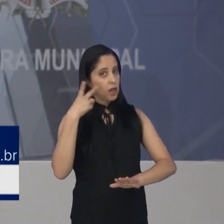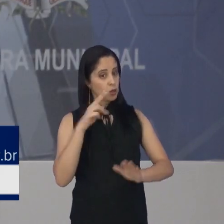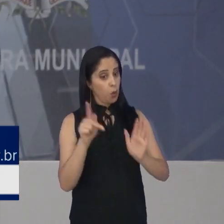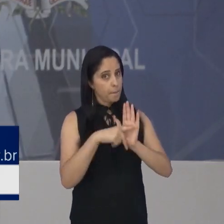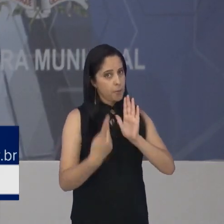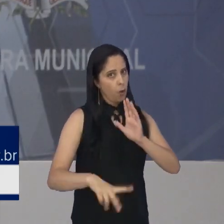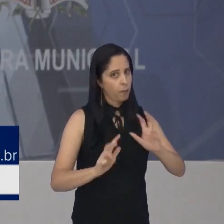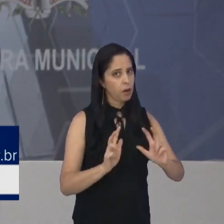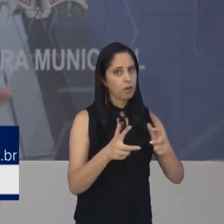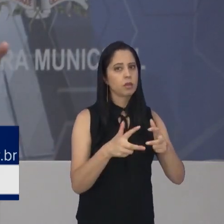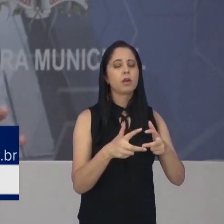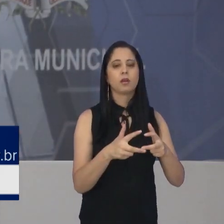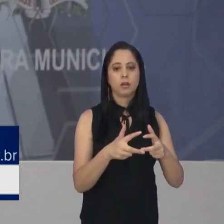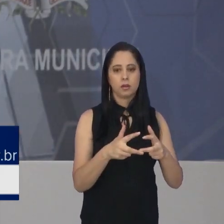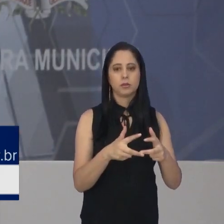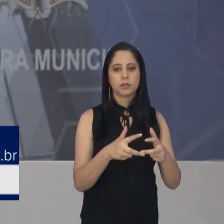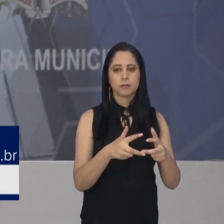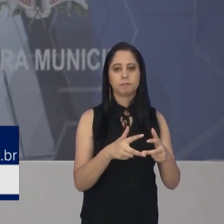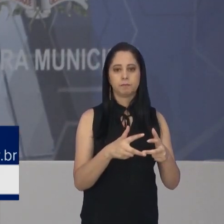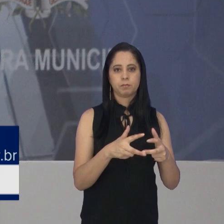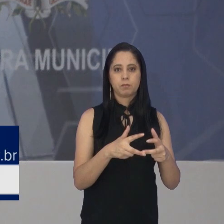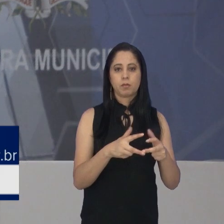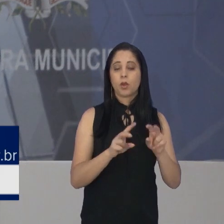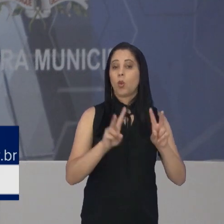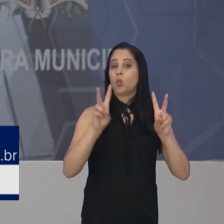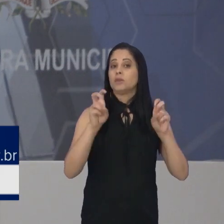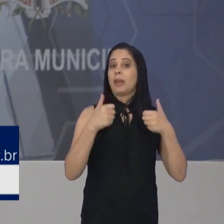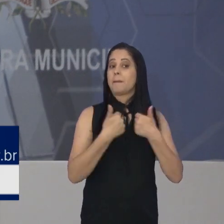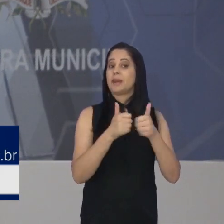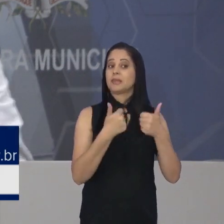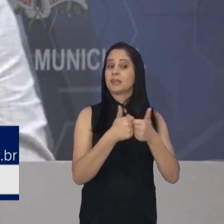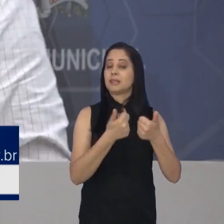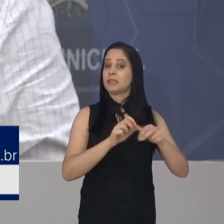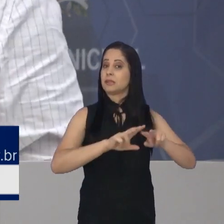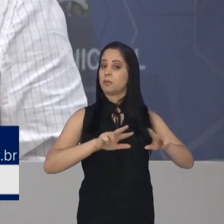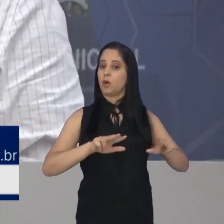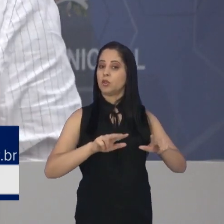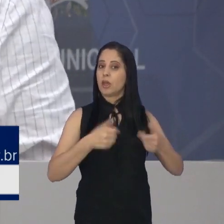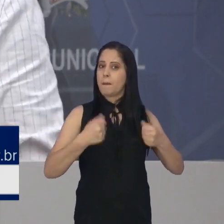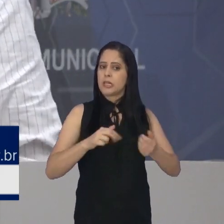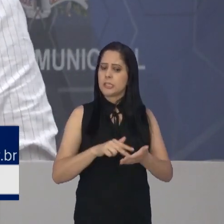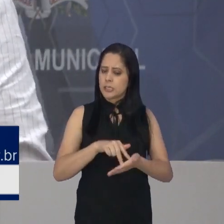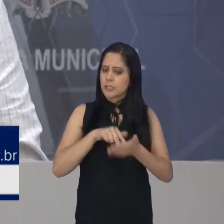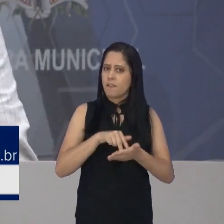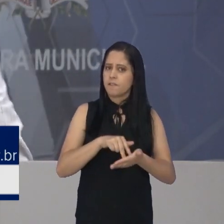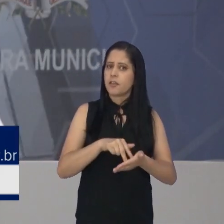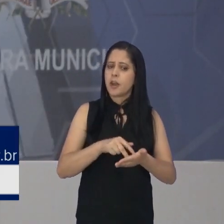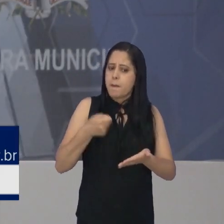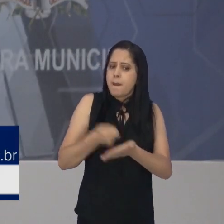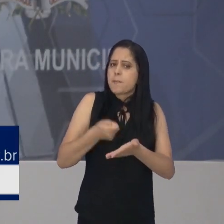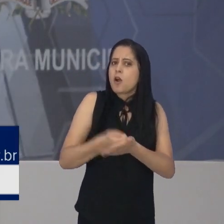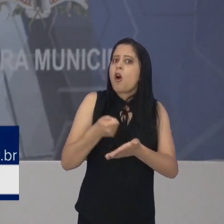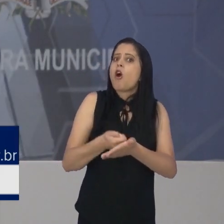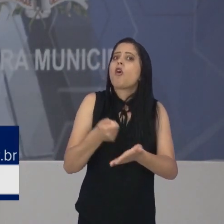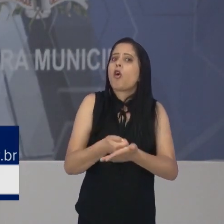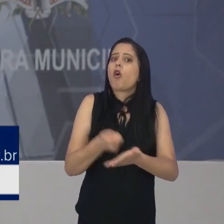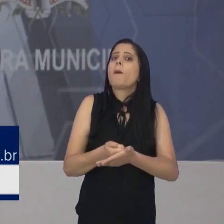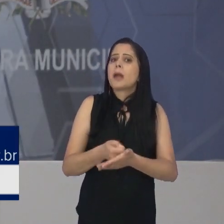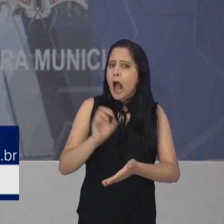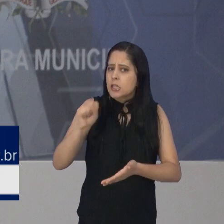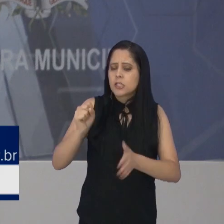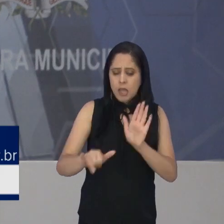vereadores, no que diz respeito ao transporte público, a gente tem que ser firme para fiscalizar e para cobrar um